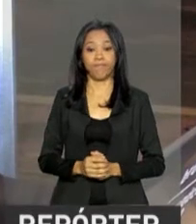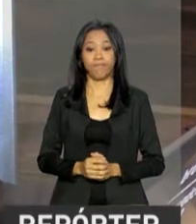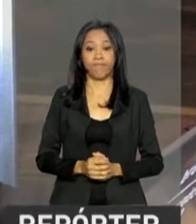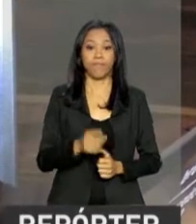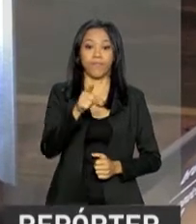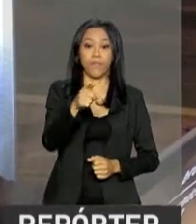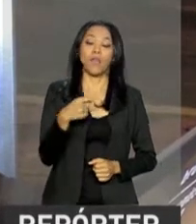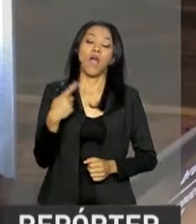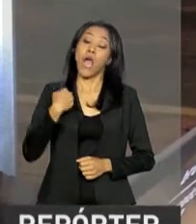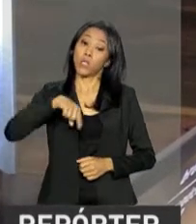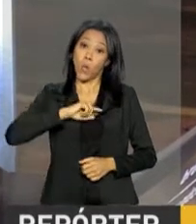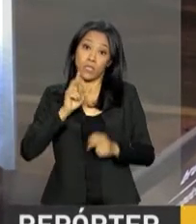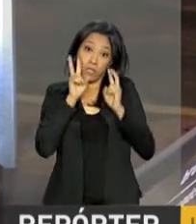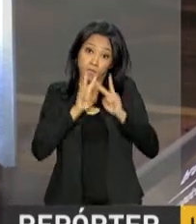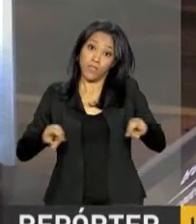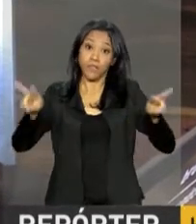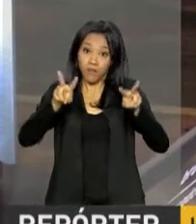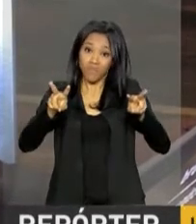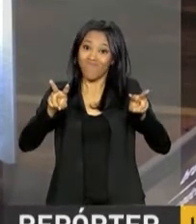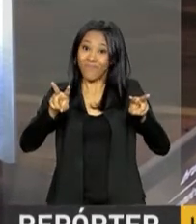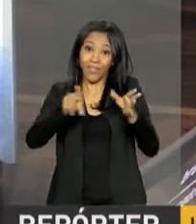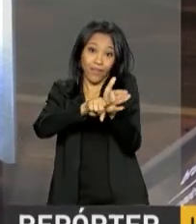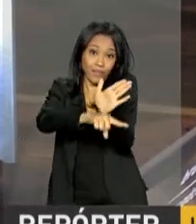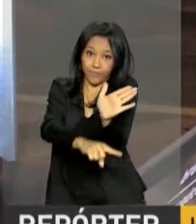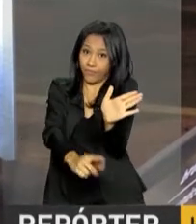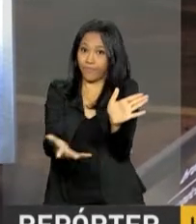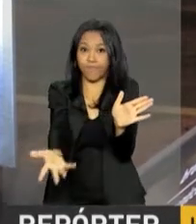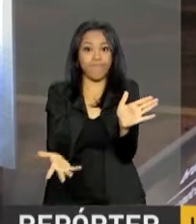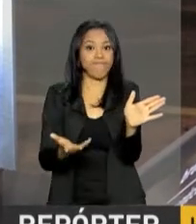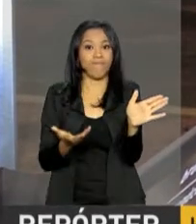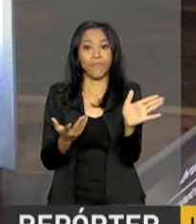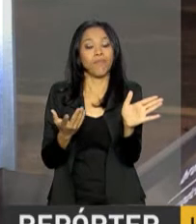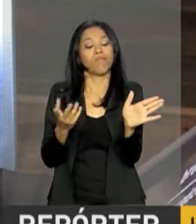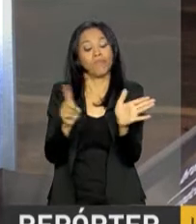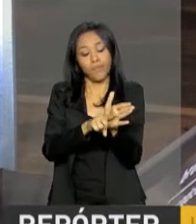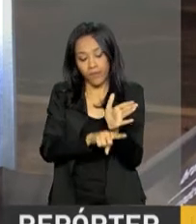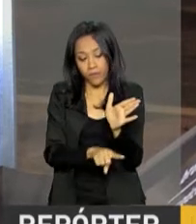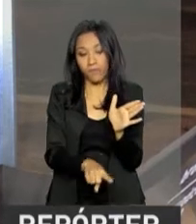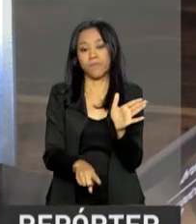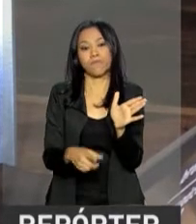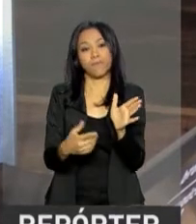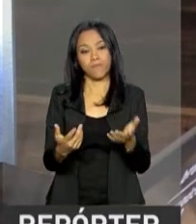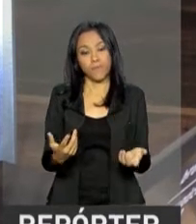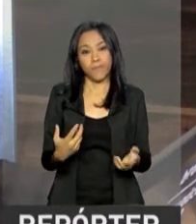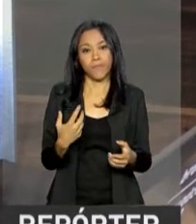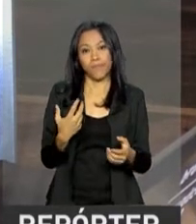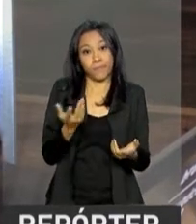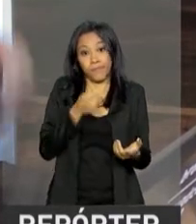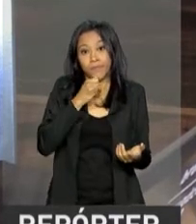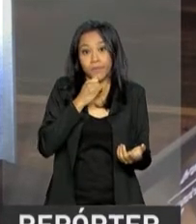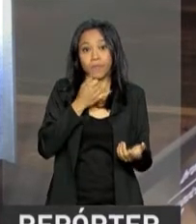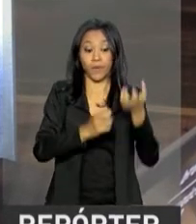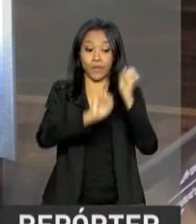nossa visão é que é negativo para todos os envolvidos é bastante negativo por exemplo para indústria